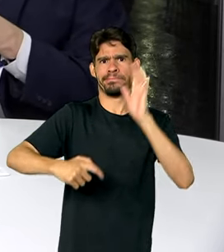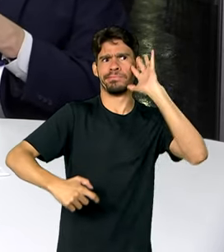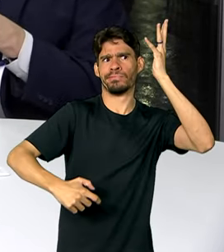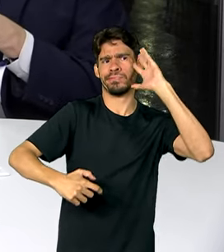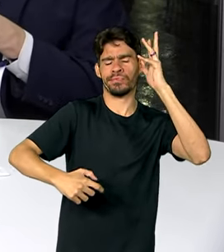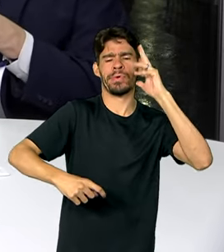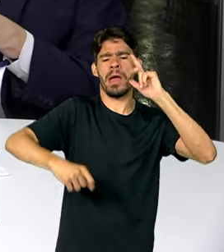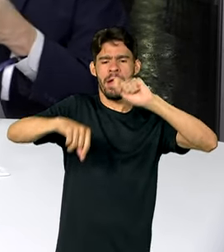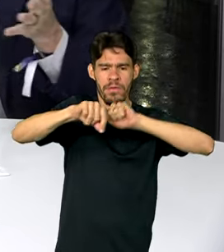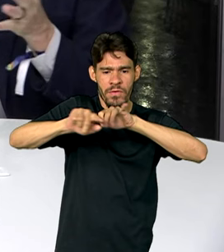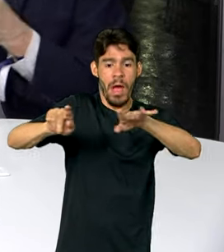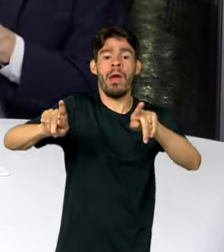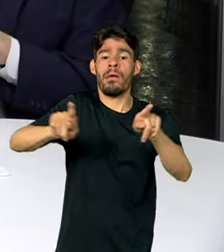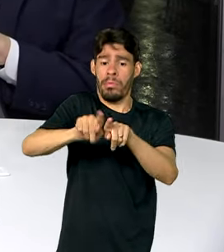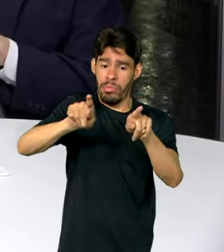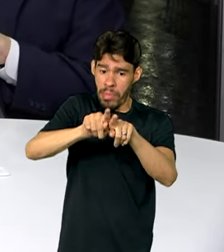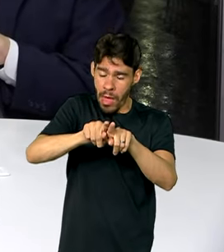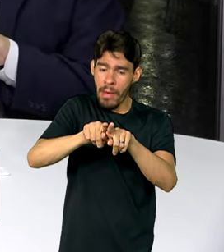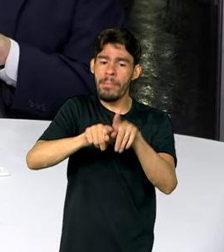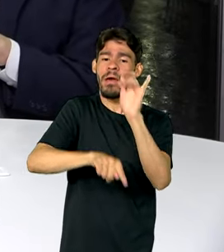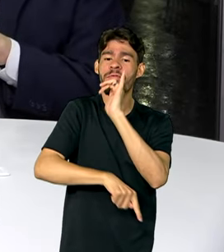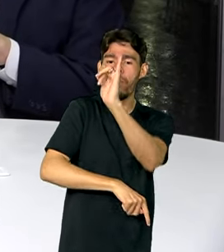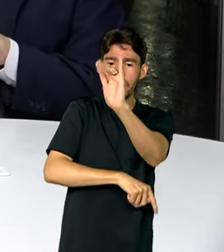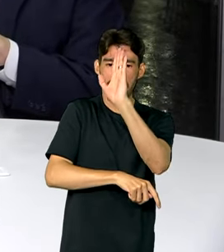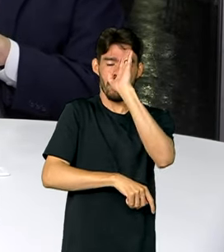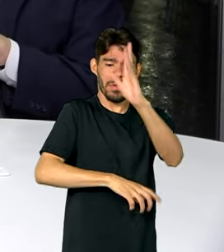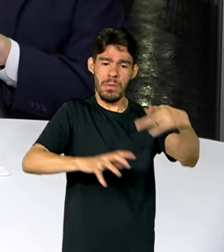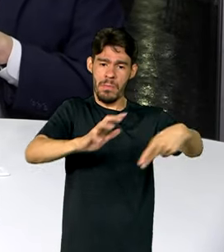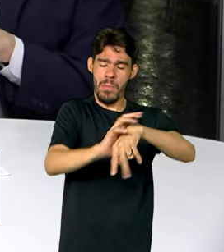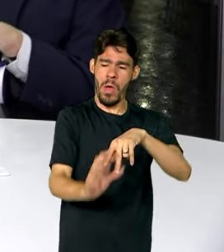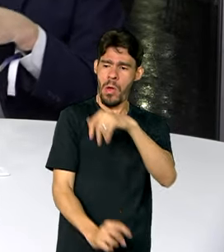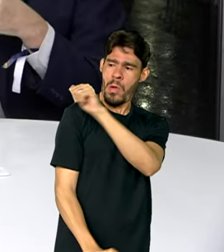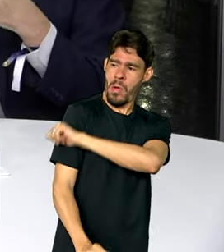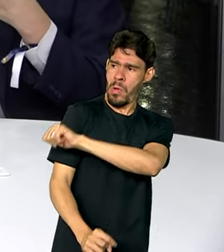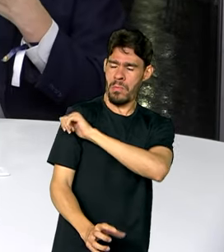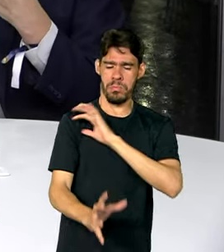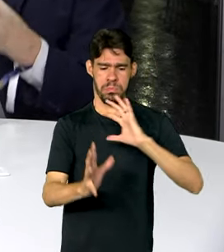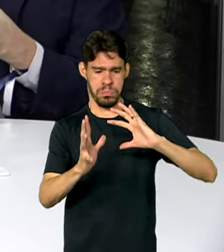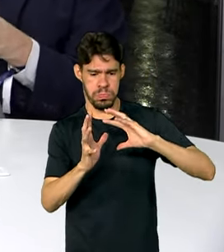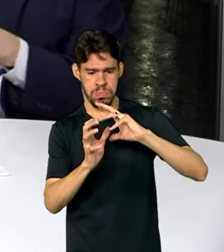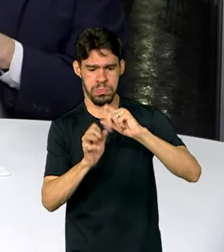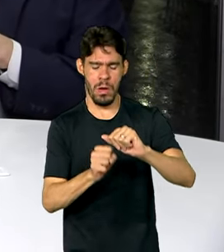vai repercutir também e vai ser a grande mensagem do Rio de Janeiro para o mundo, com